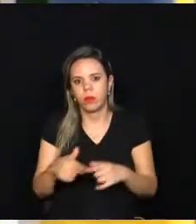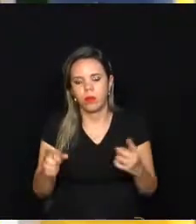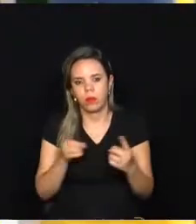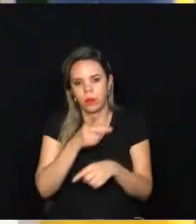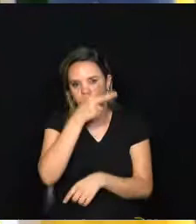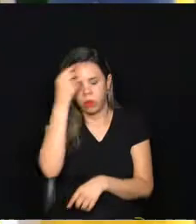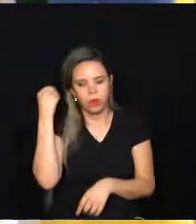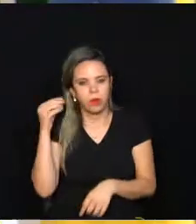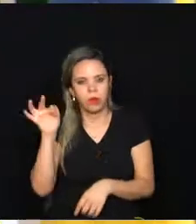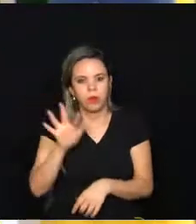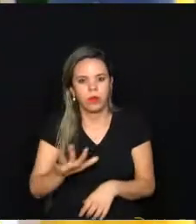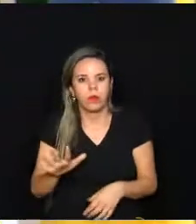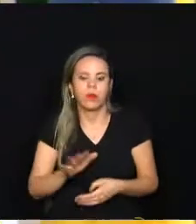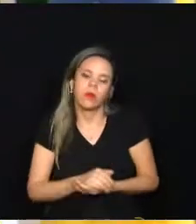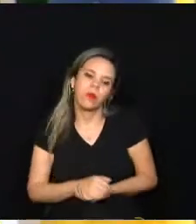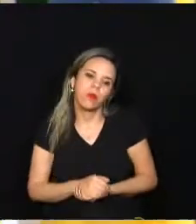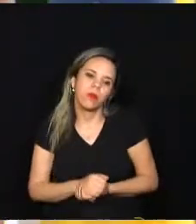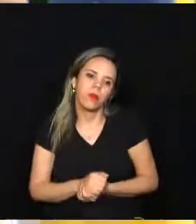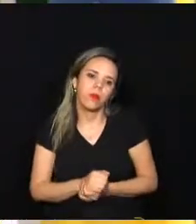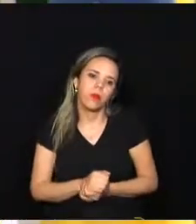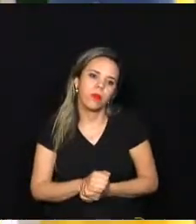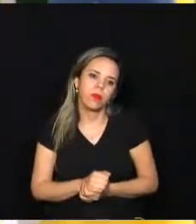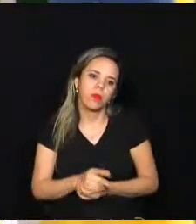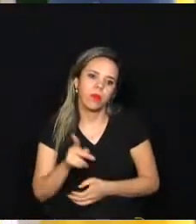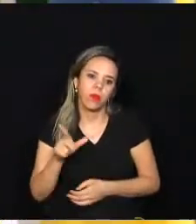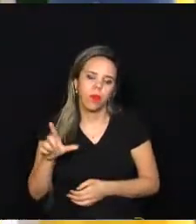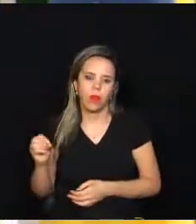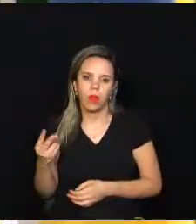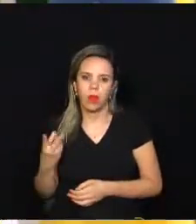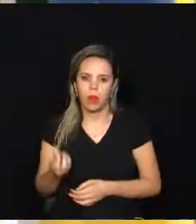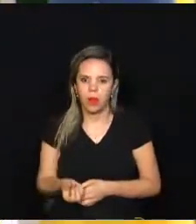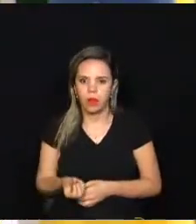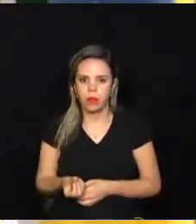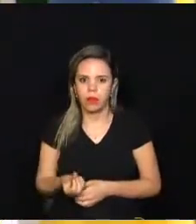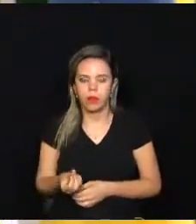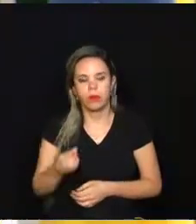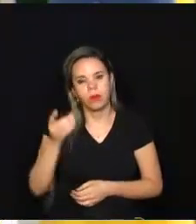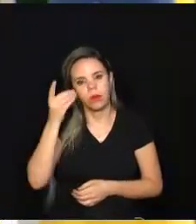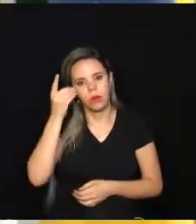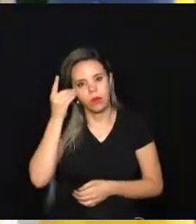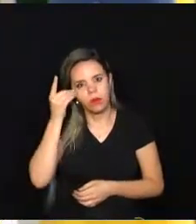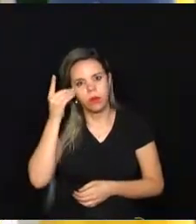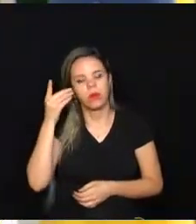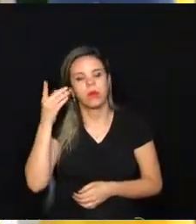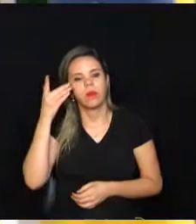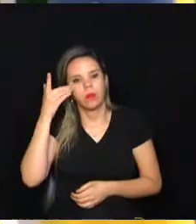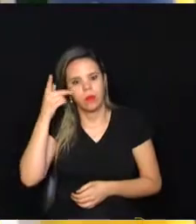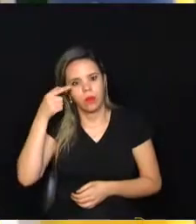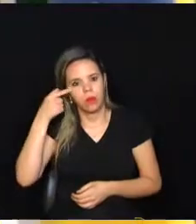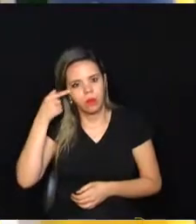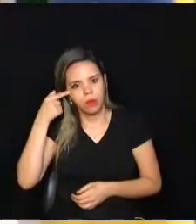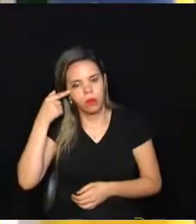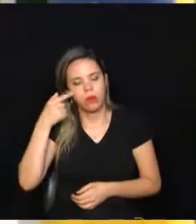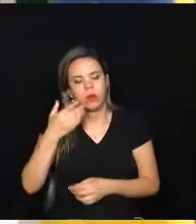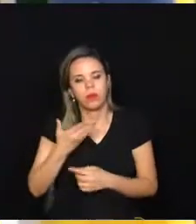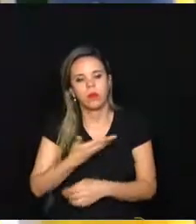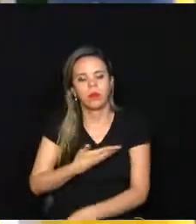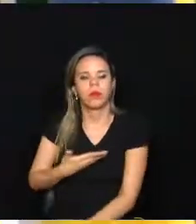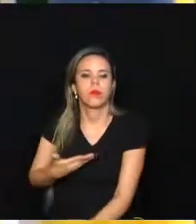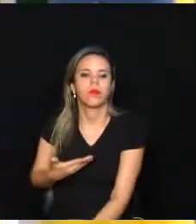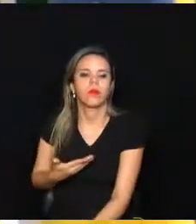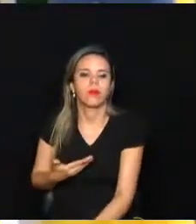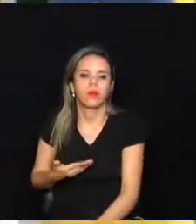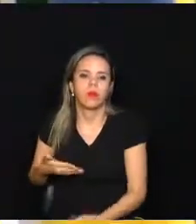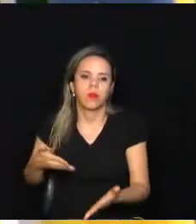público a nível federal. Estamos enfrentando o PL 26 do Dória, né, do governo do estado de São Paulo, que também coloca uma série